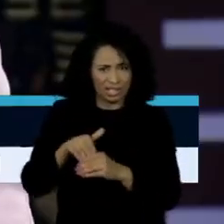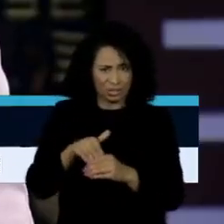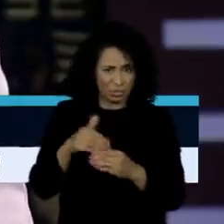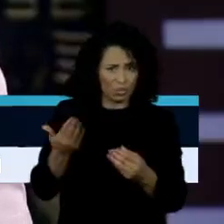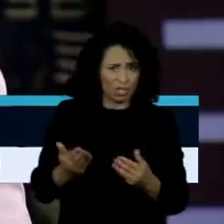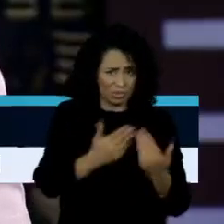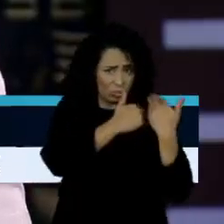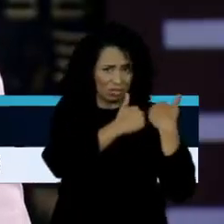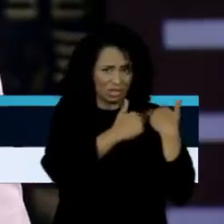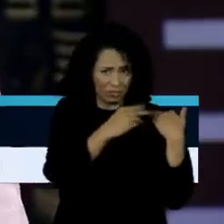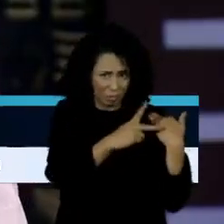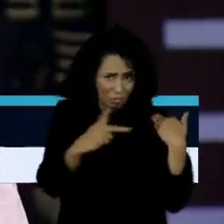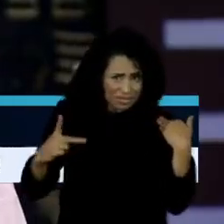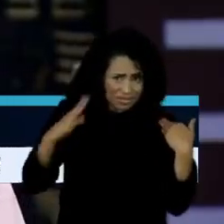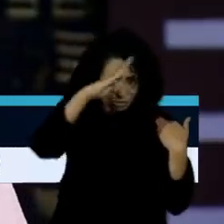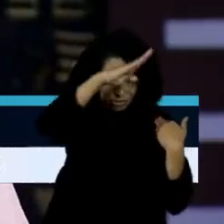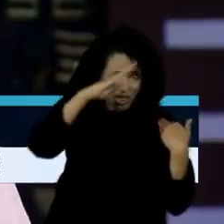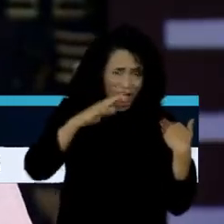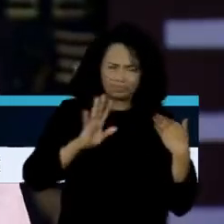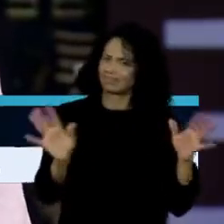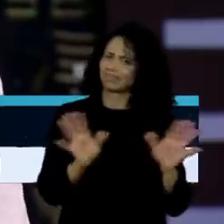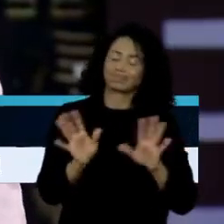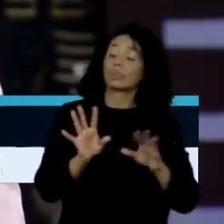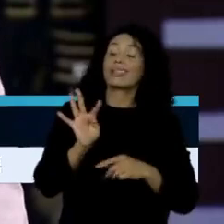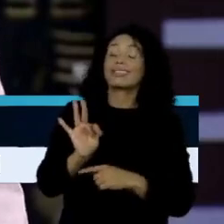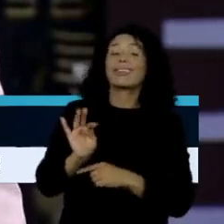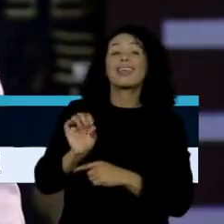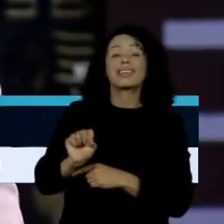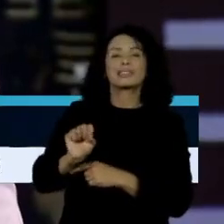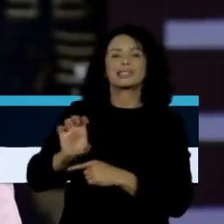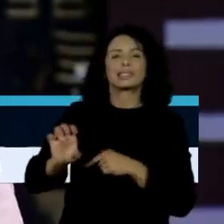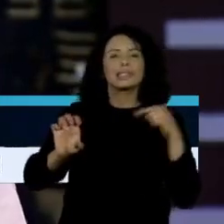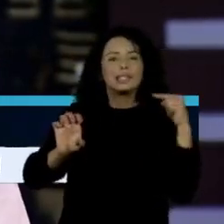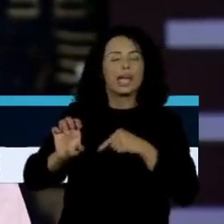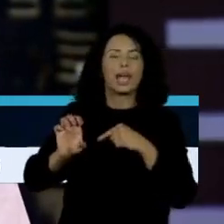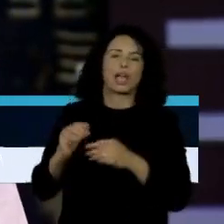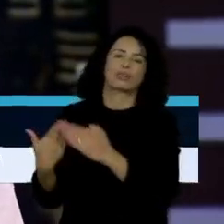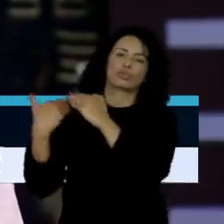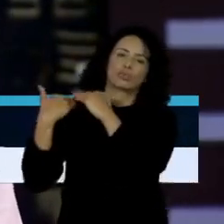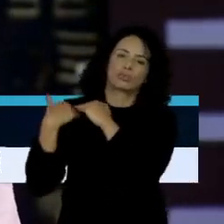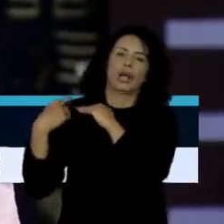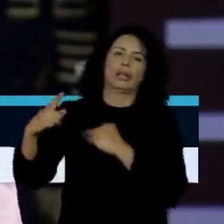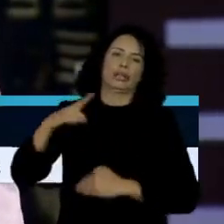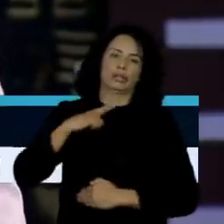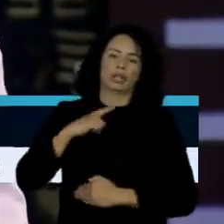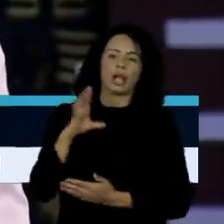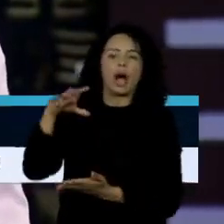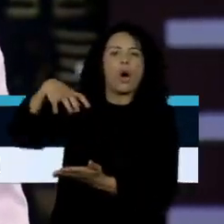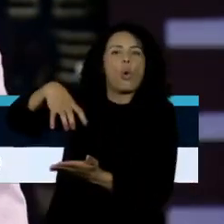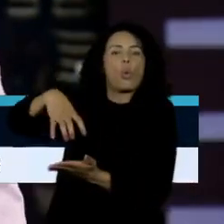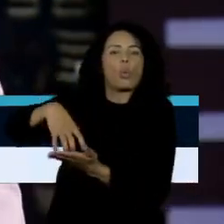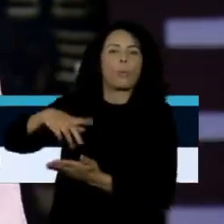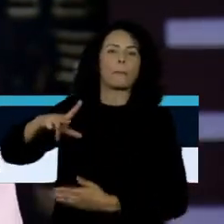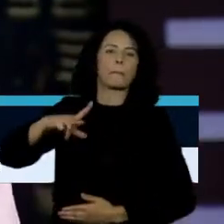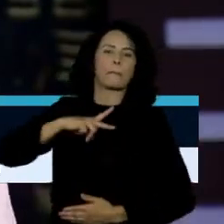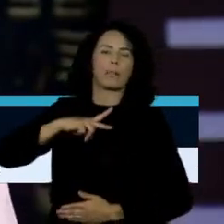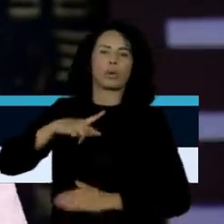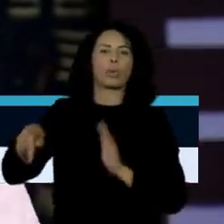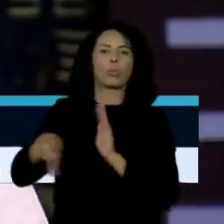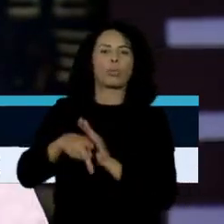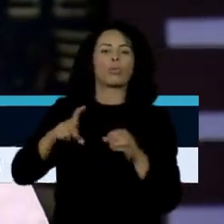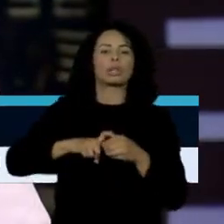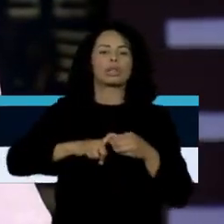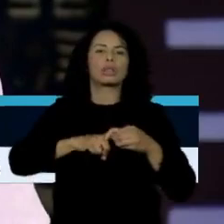do Brasil cabe ao Tribunal Superior Eleitoral é que é um órgão independente na independente do executivo